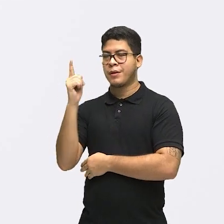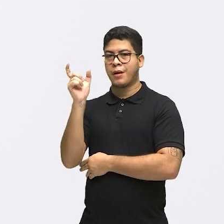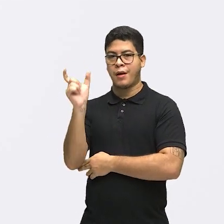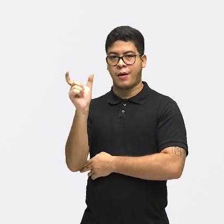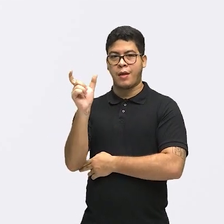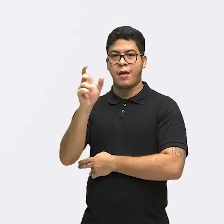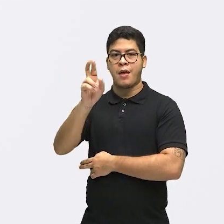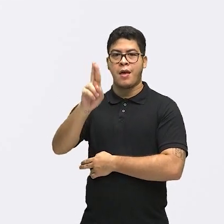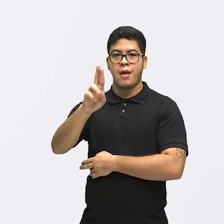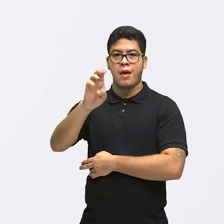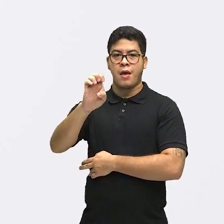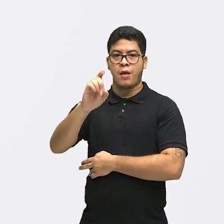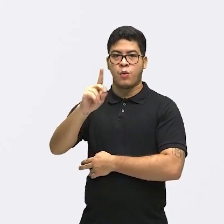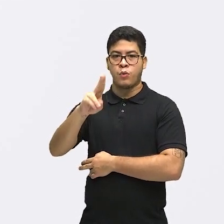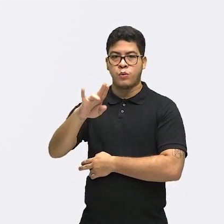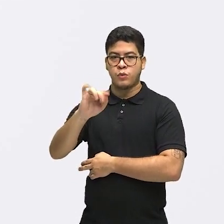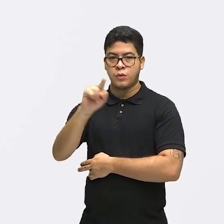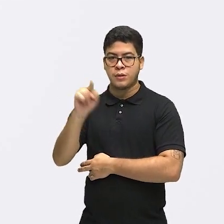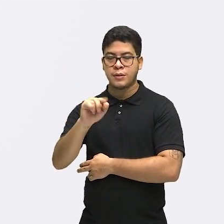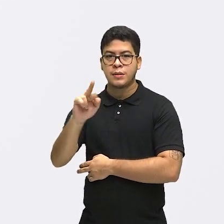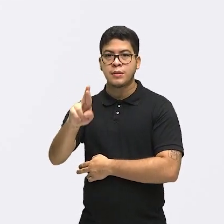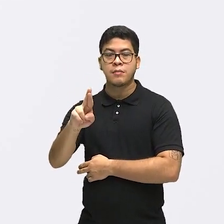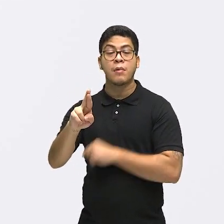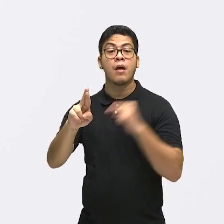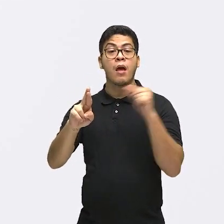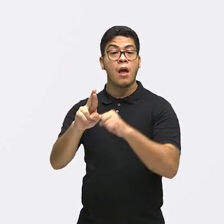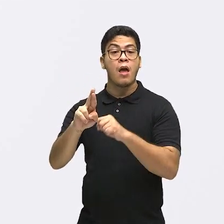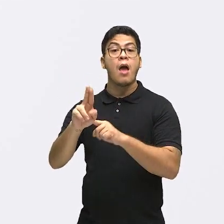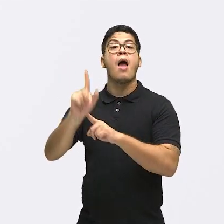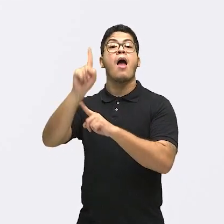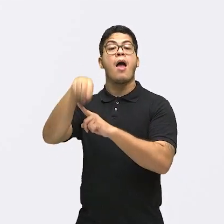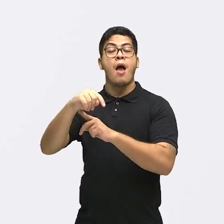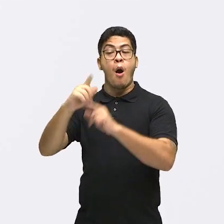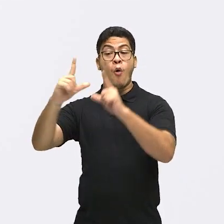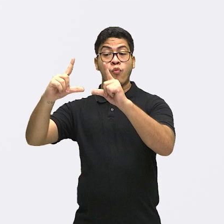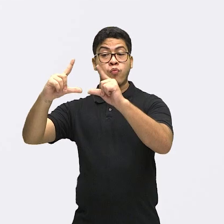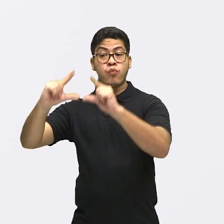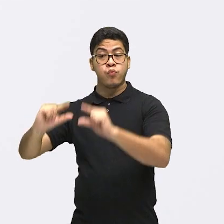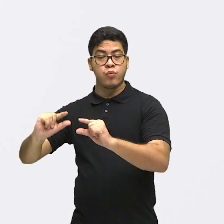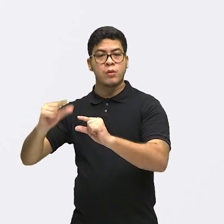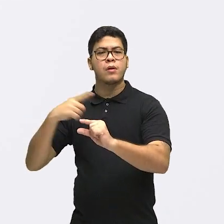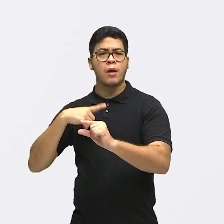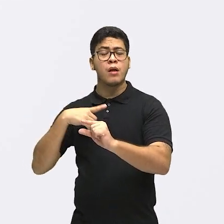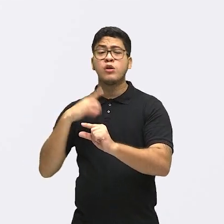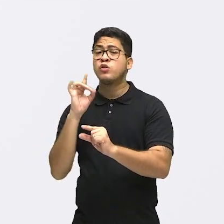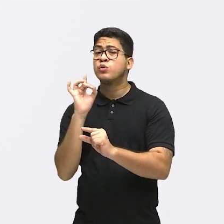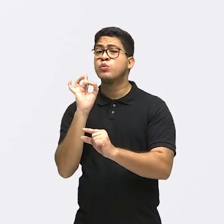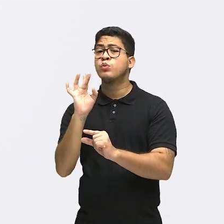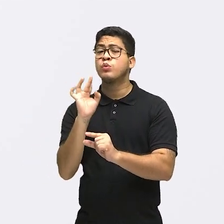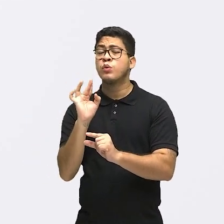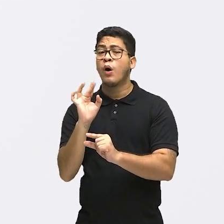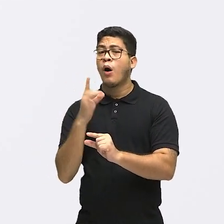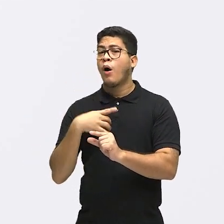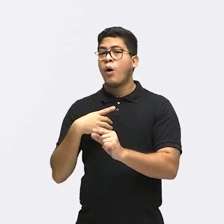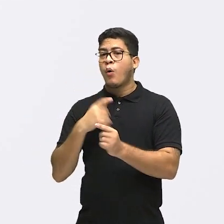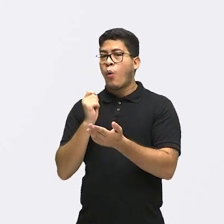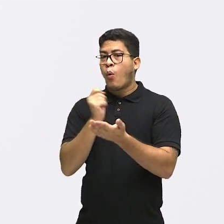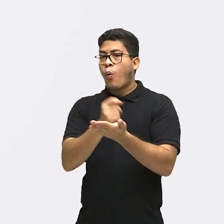reduzir? Significa comprar bens e serviços de acordo com as nossas necessidades para